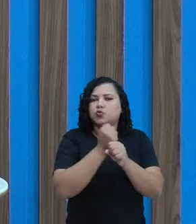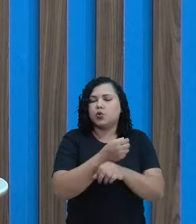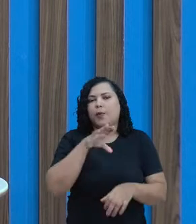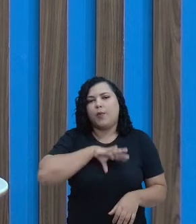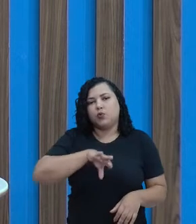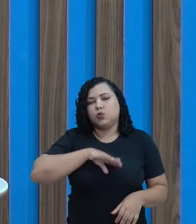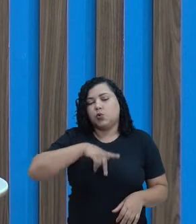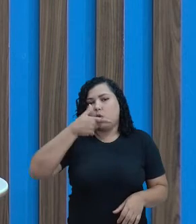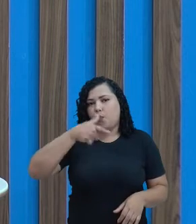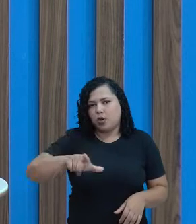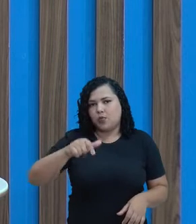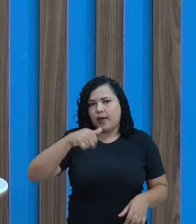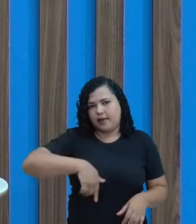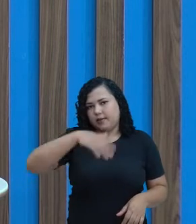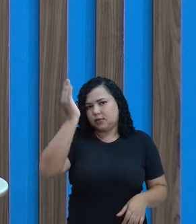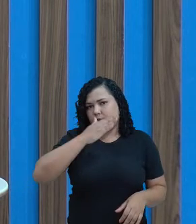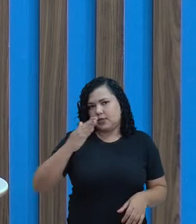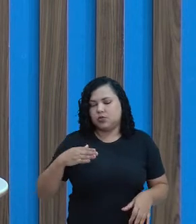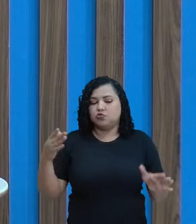como língua, por exemplo, aqui no Brasil,